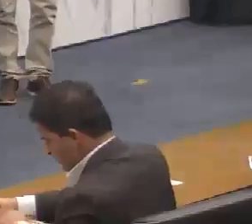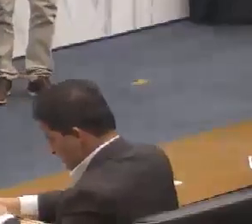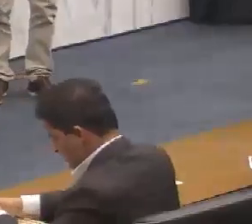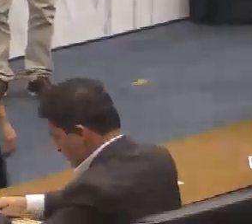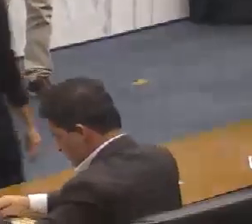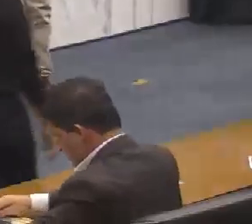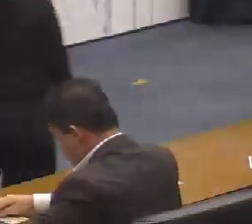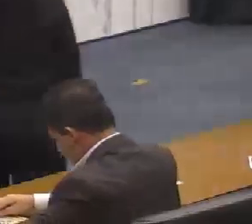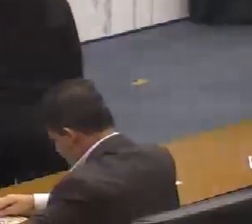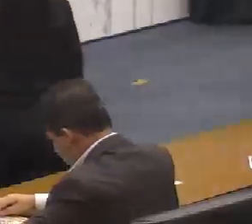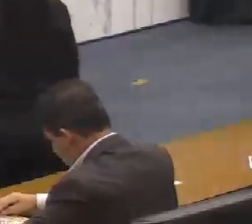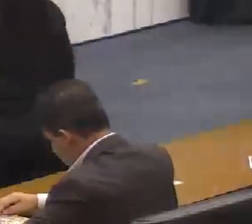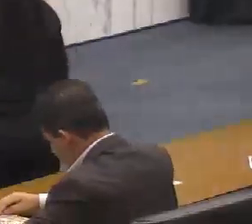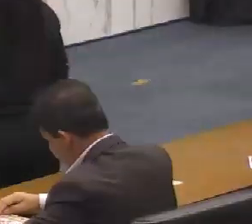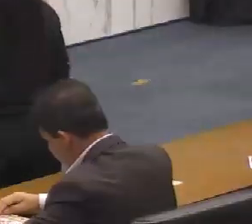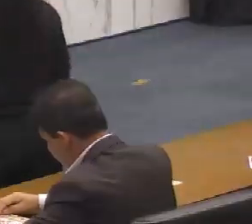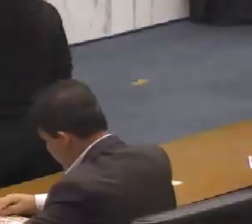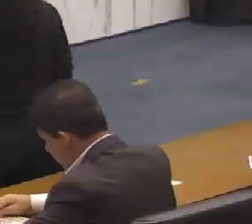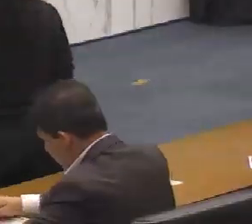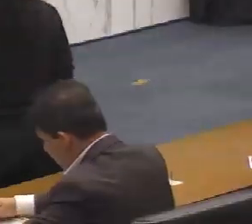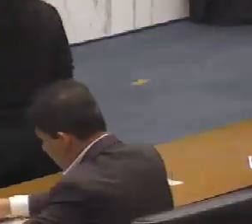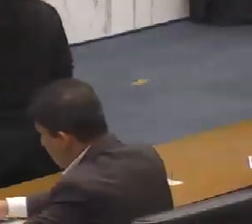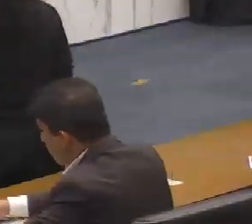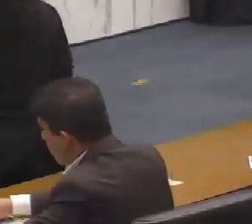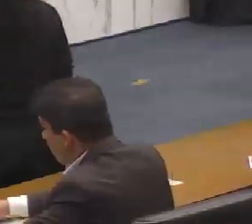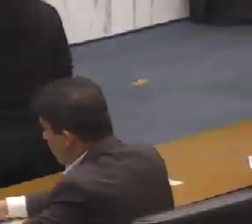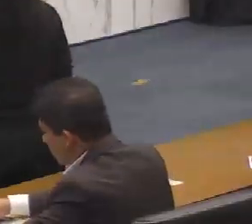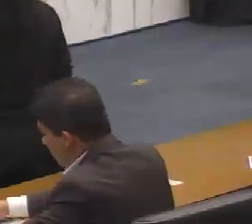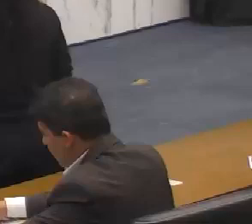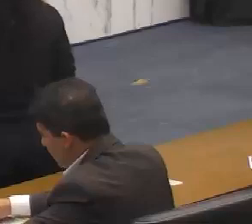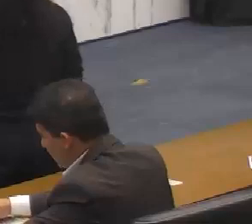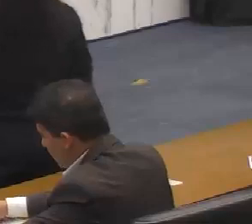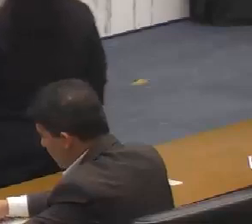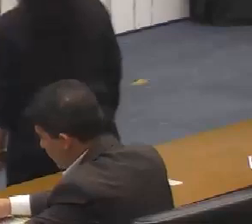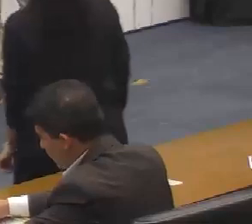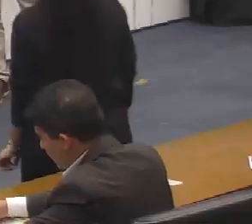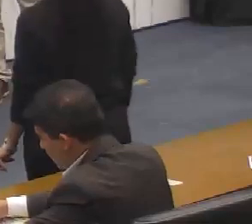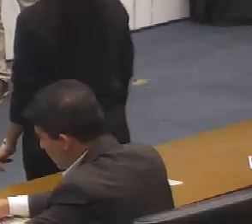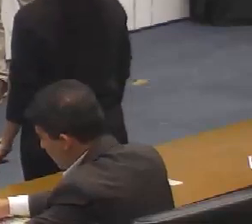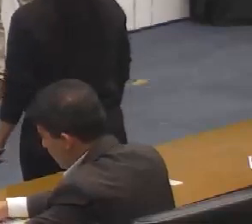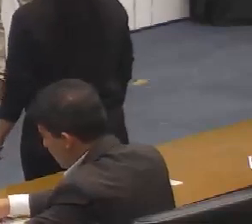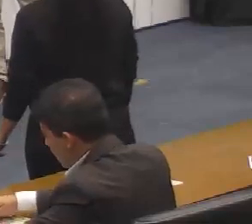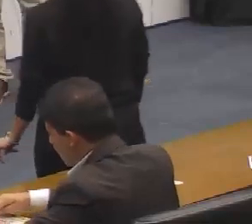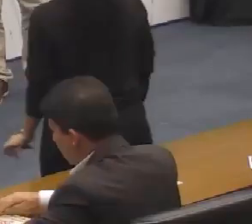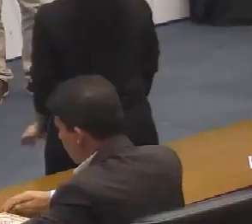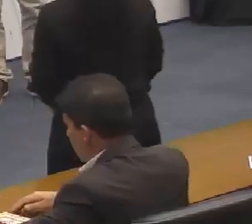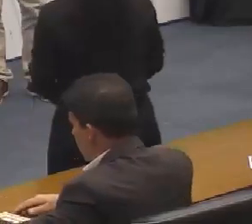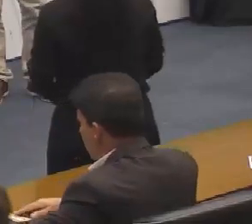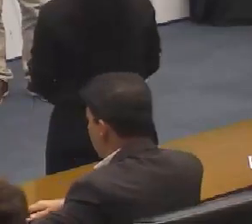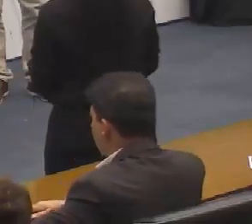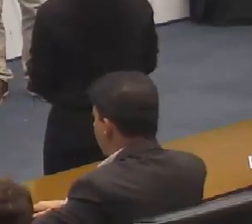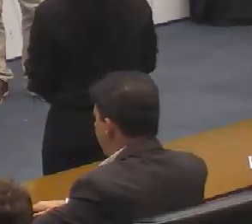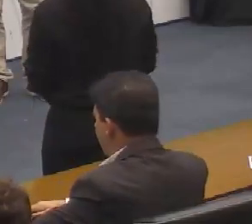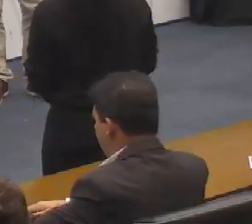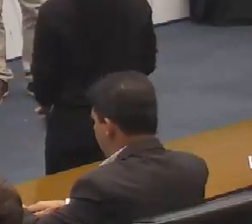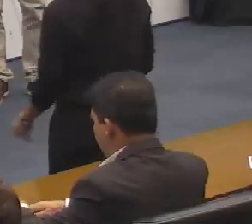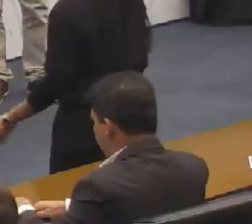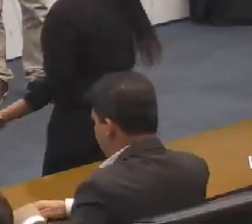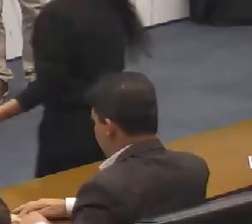Que a vida é trem-bala, parceiro, e a gente é só passageiro, prestes a partir.